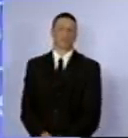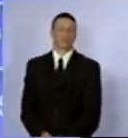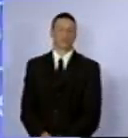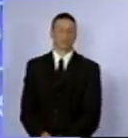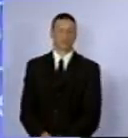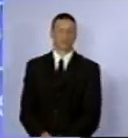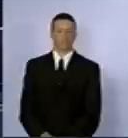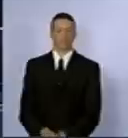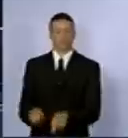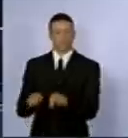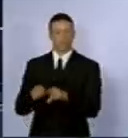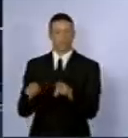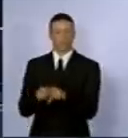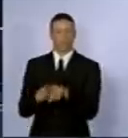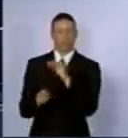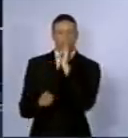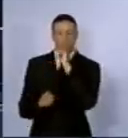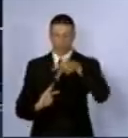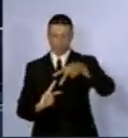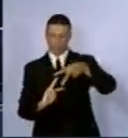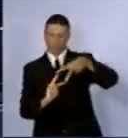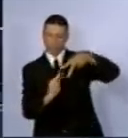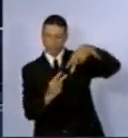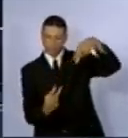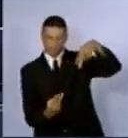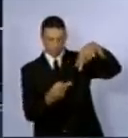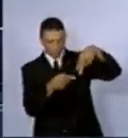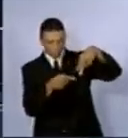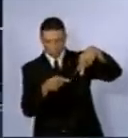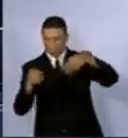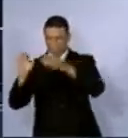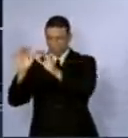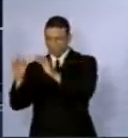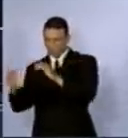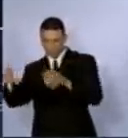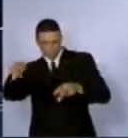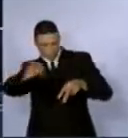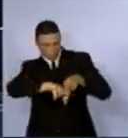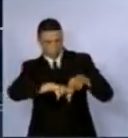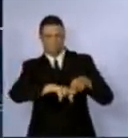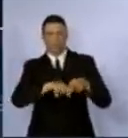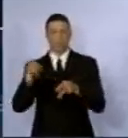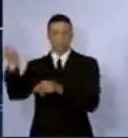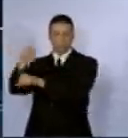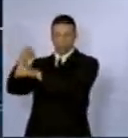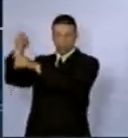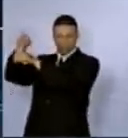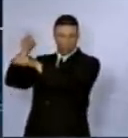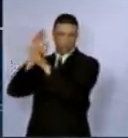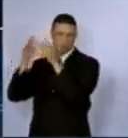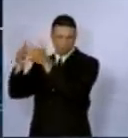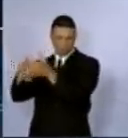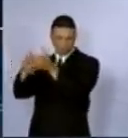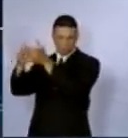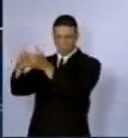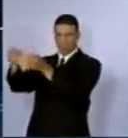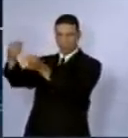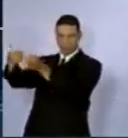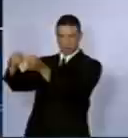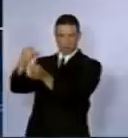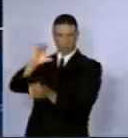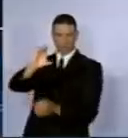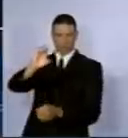onde nós podemos ver a migração do DNA nesse campo. Inclusive, nós fizemos um estudo em Colômbia que diz que, na verdade, o DNA